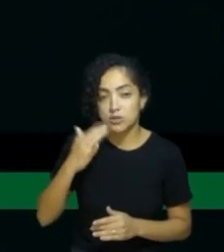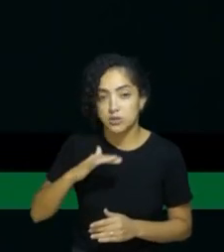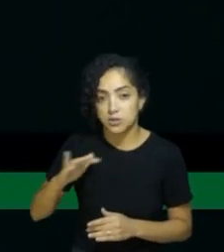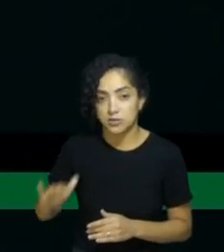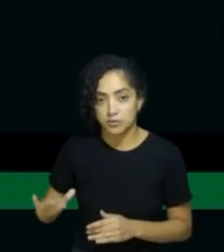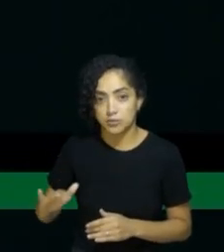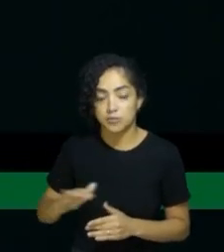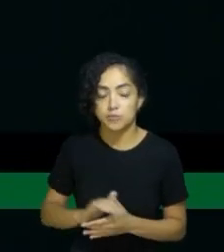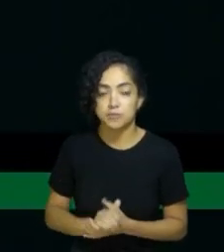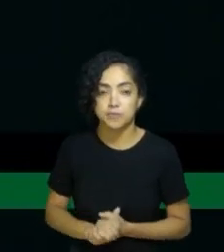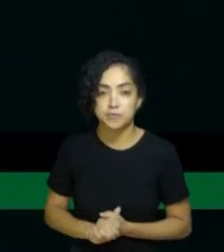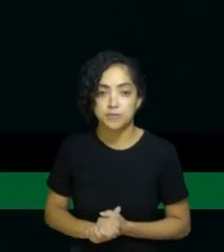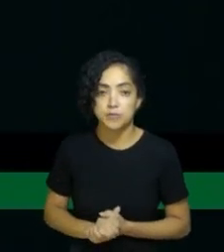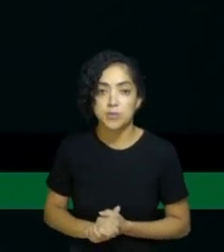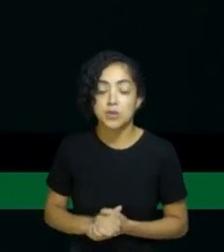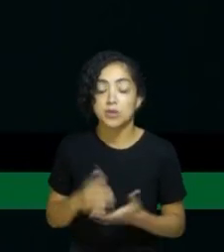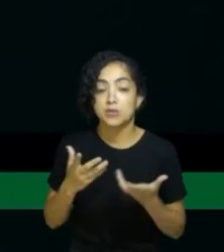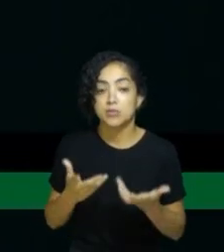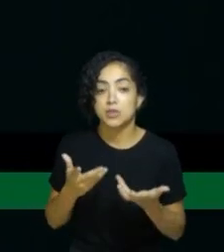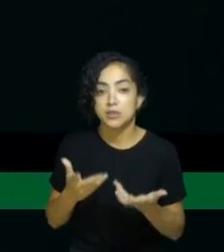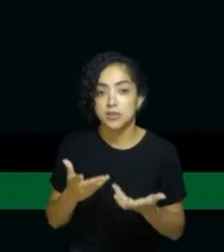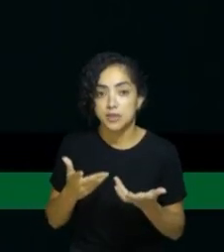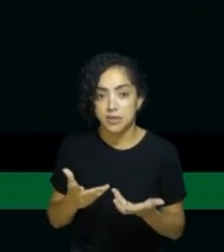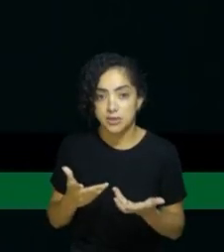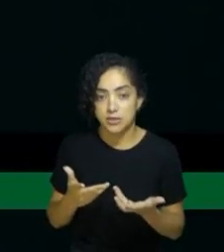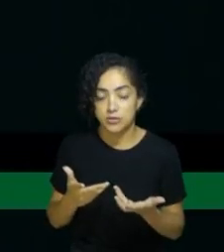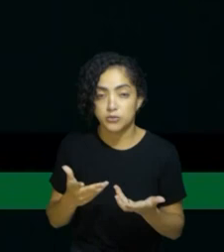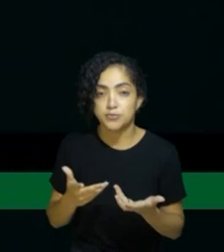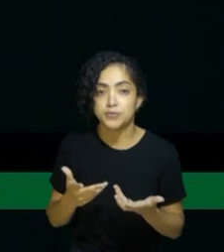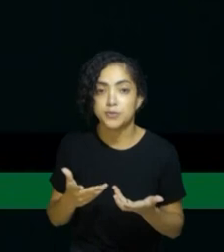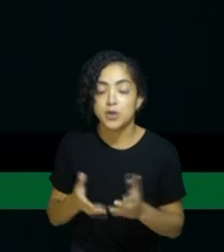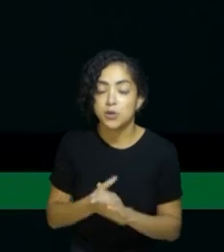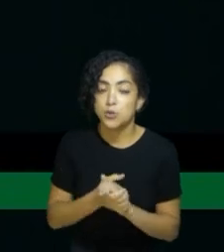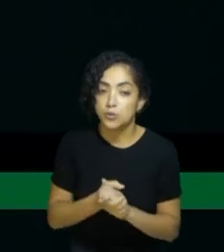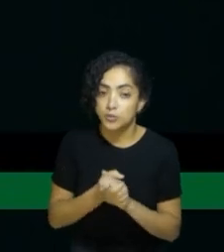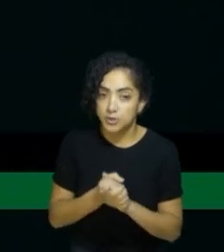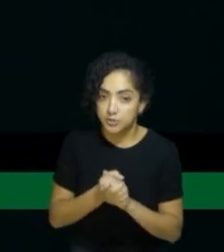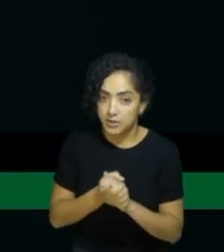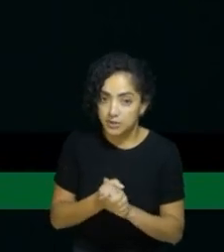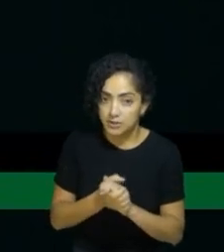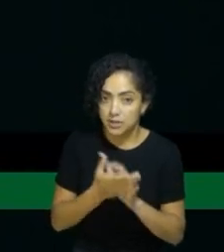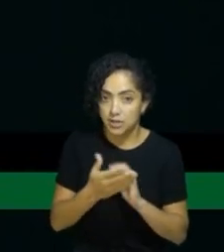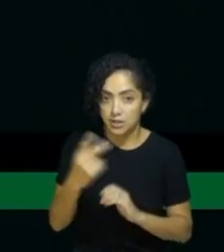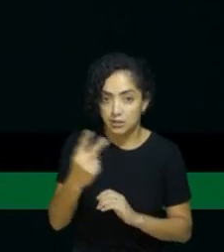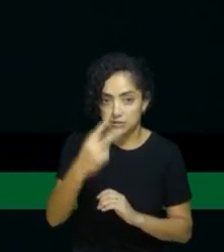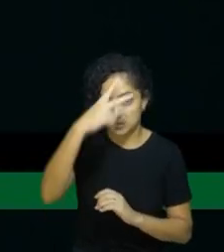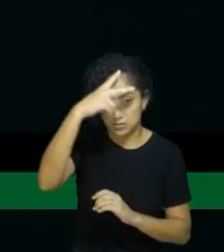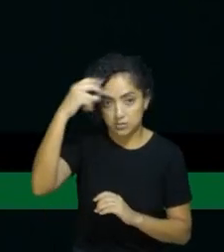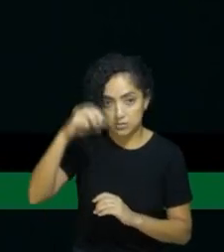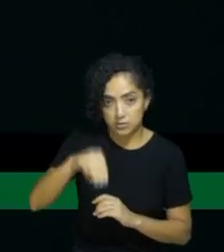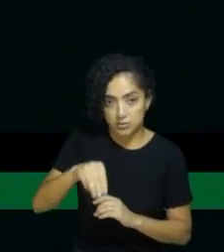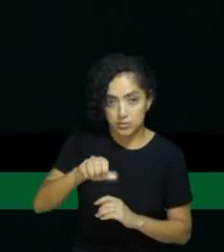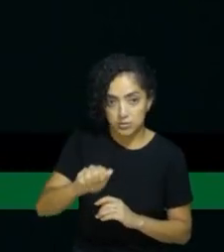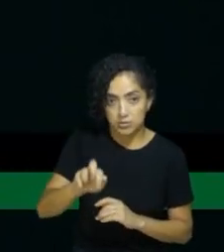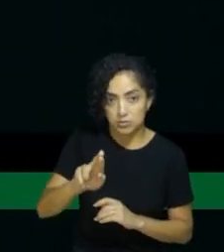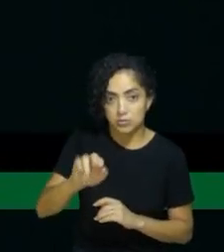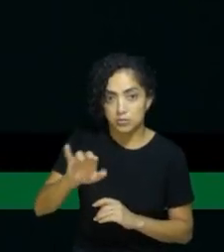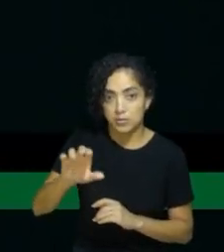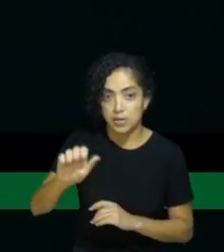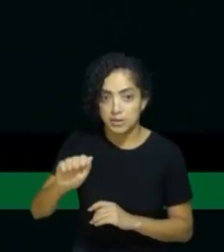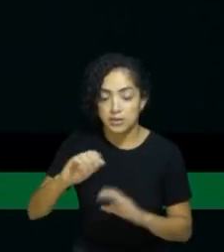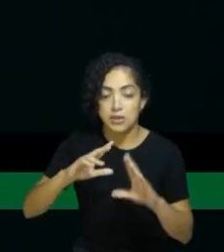Anjo quero aqui também em tempo cumprimentar a vice-prefeita Maria Regina em nome dela todos os